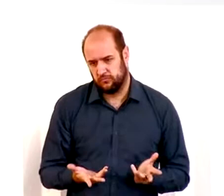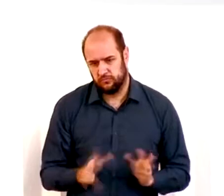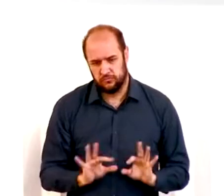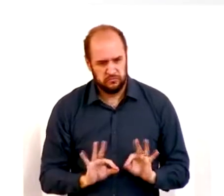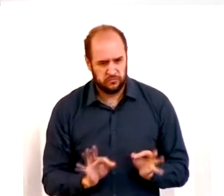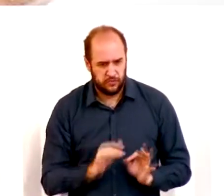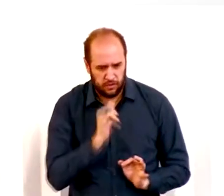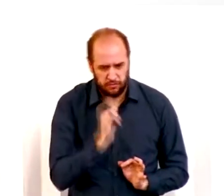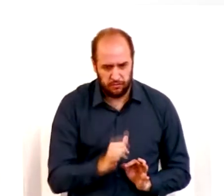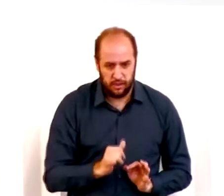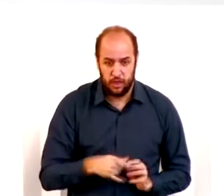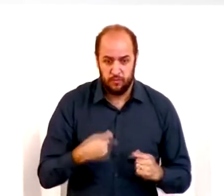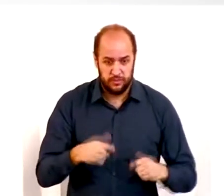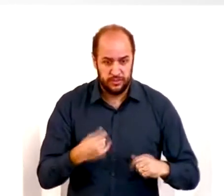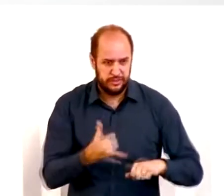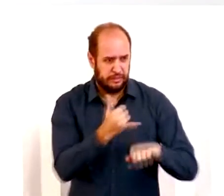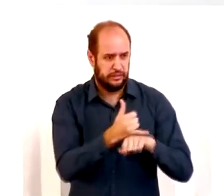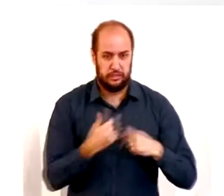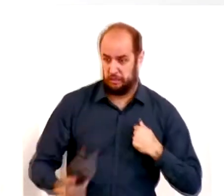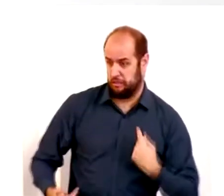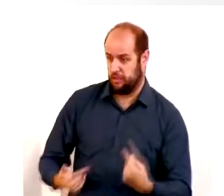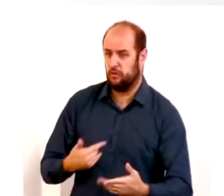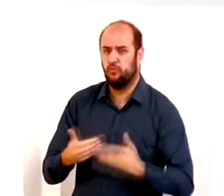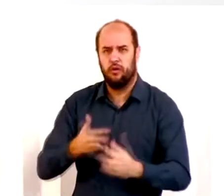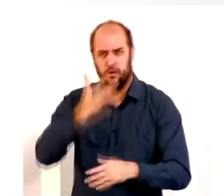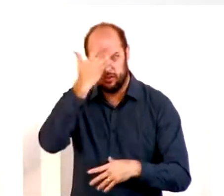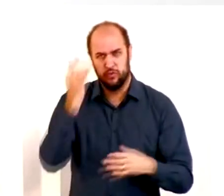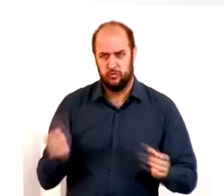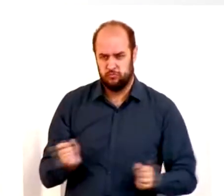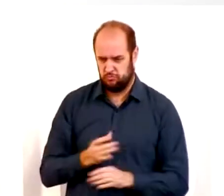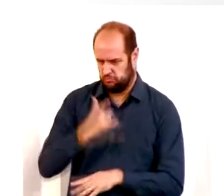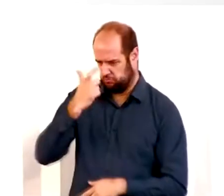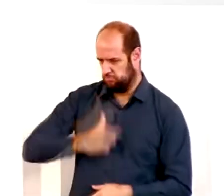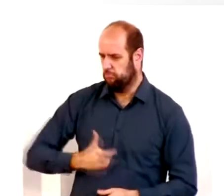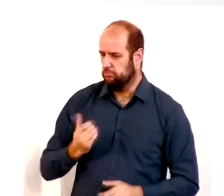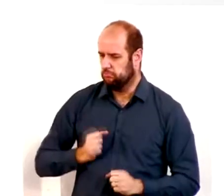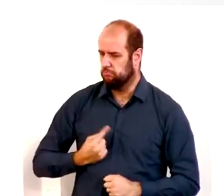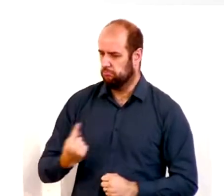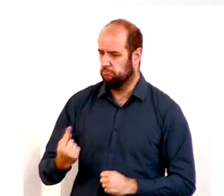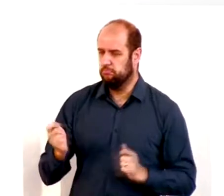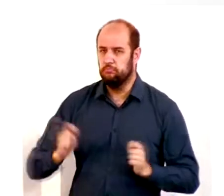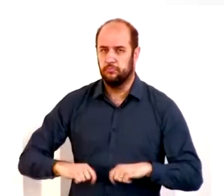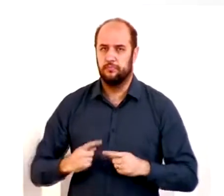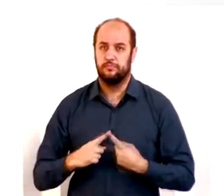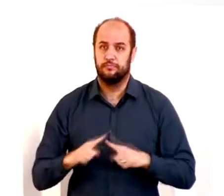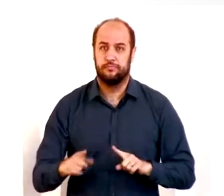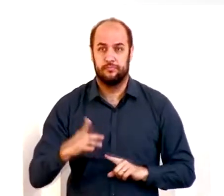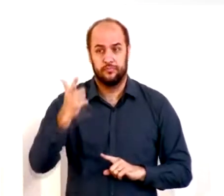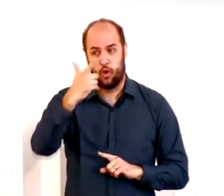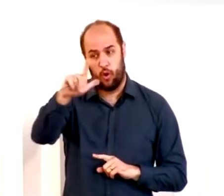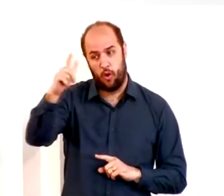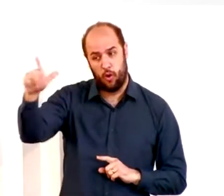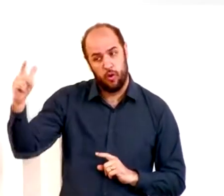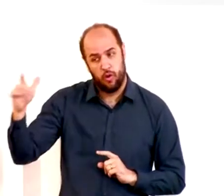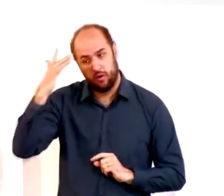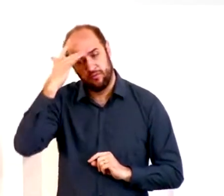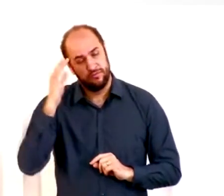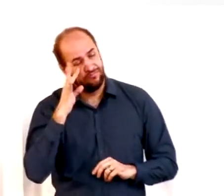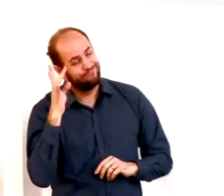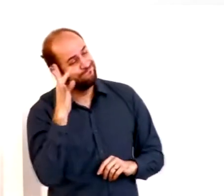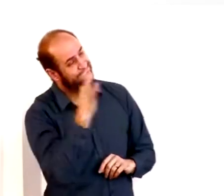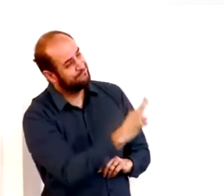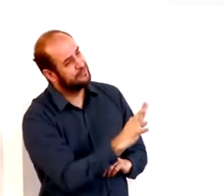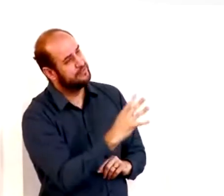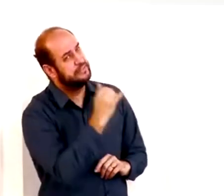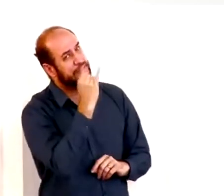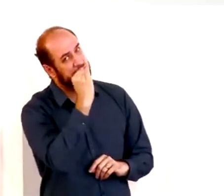assim, precisamos de líder, todos podem se dispor, mas alguém precisa julgar esse caso e avaliar de uma maneira adequada.